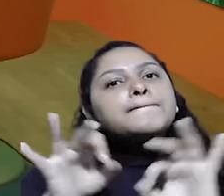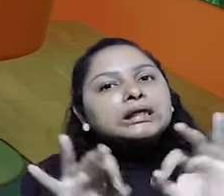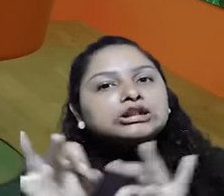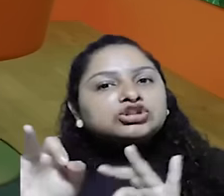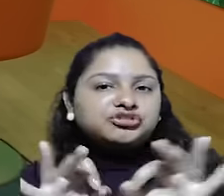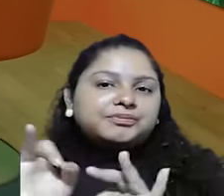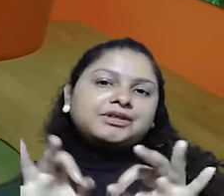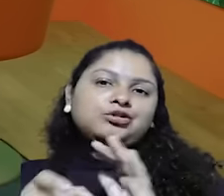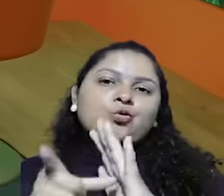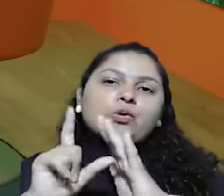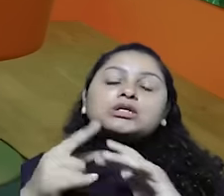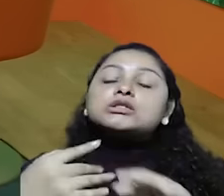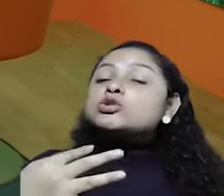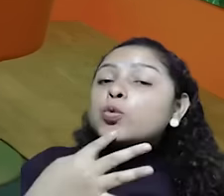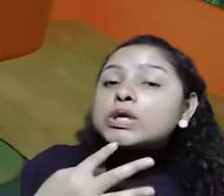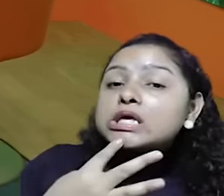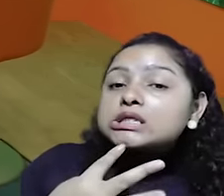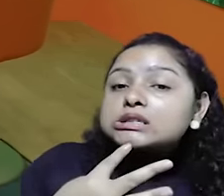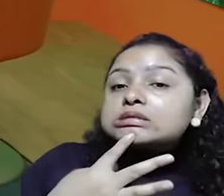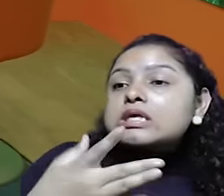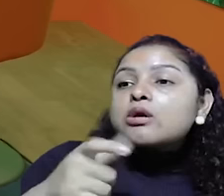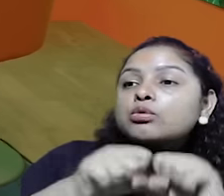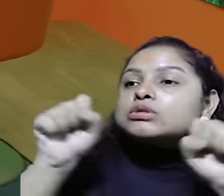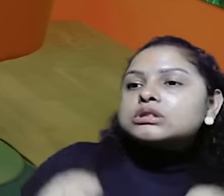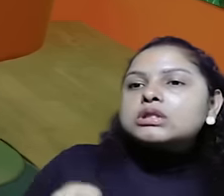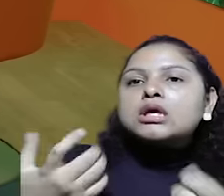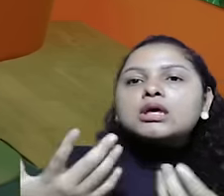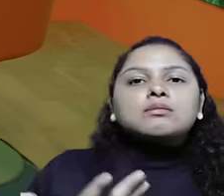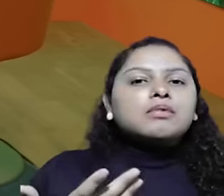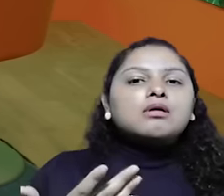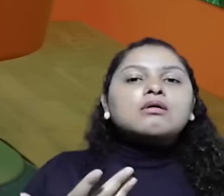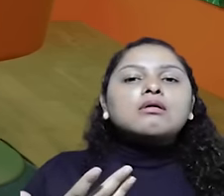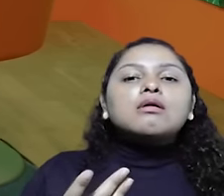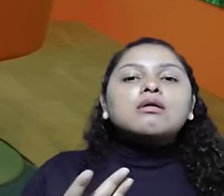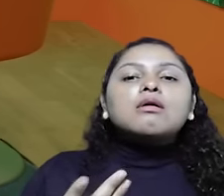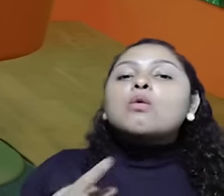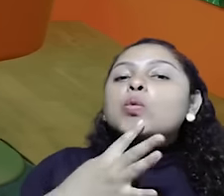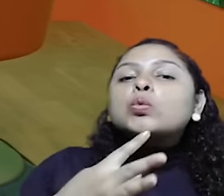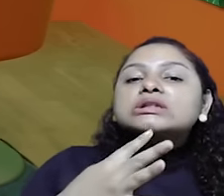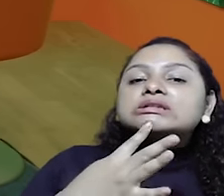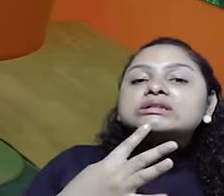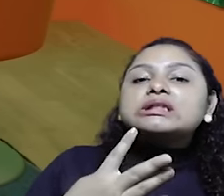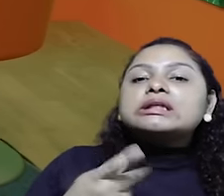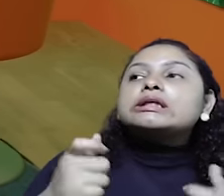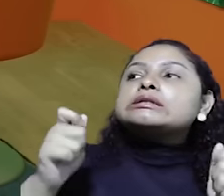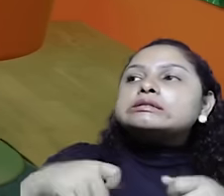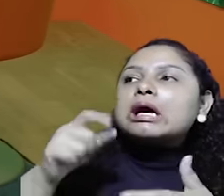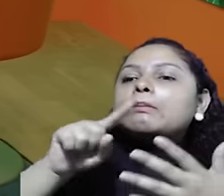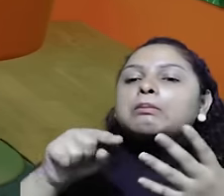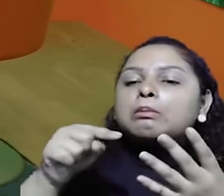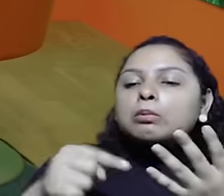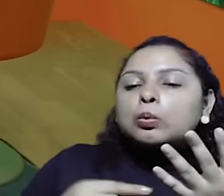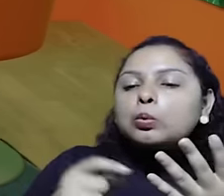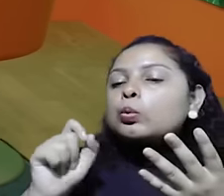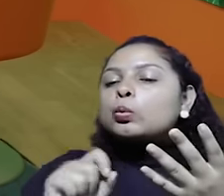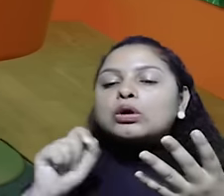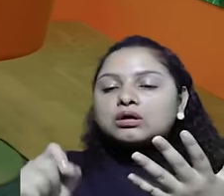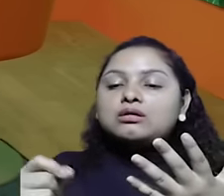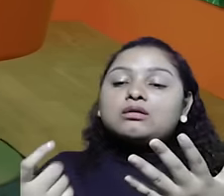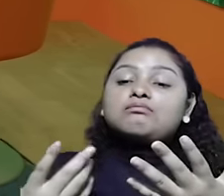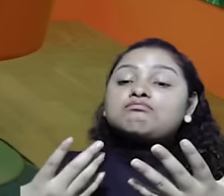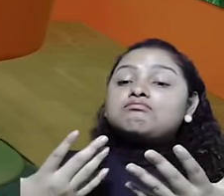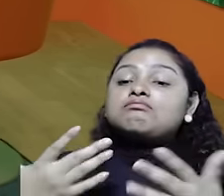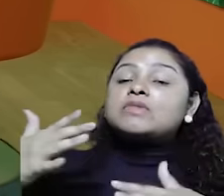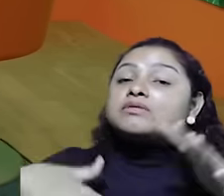conhecer eh o sistema conhecer também quais são as novas possibilidades e isso depende talvez até de uma